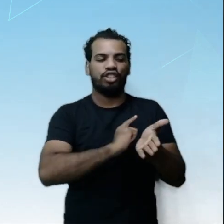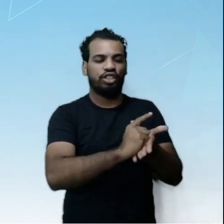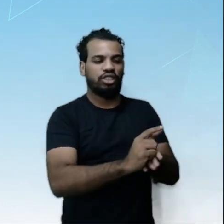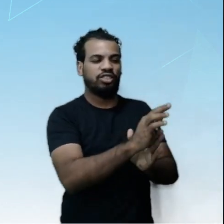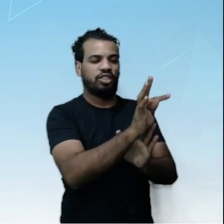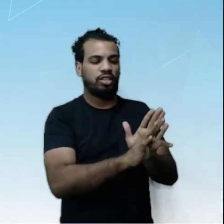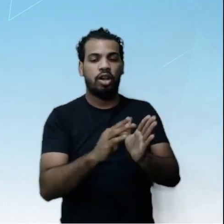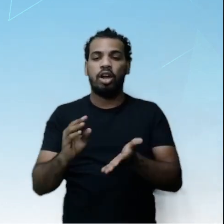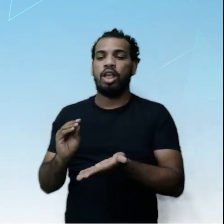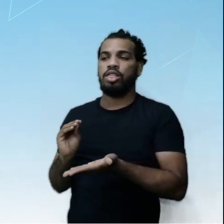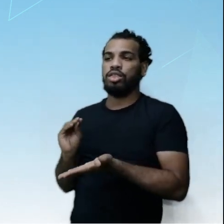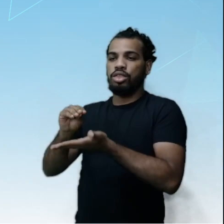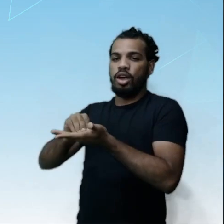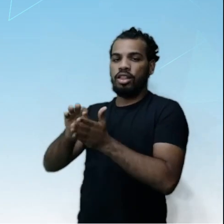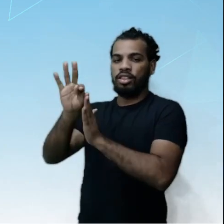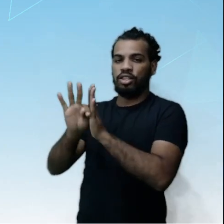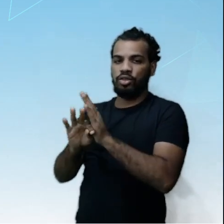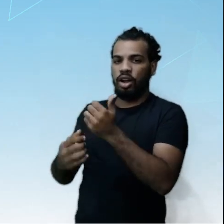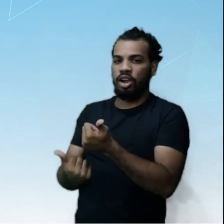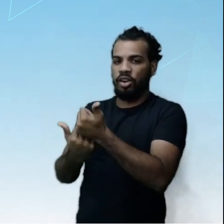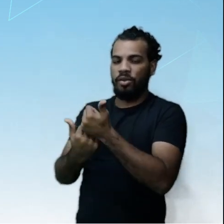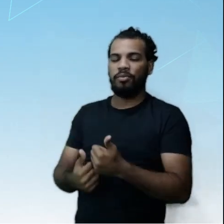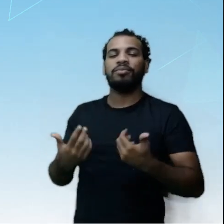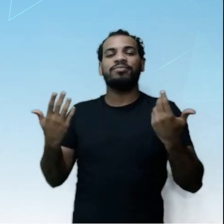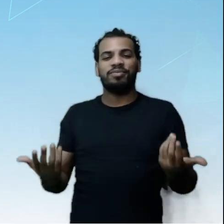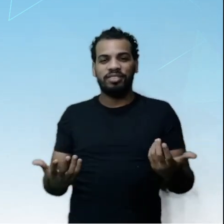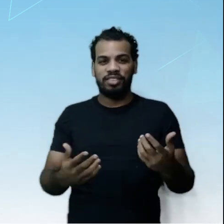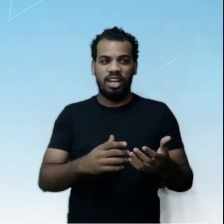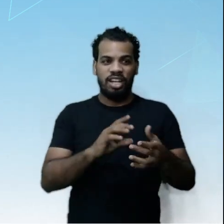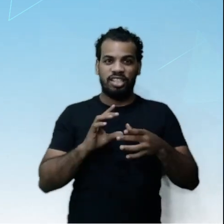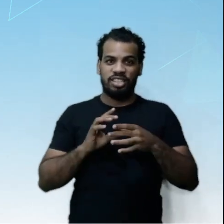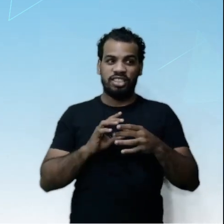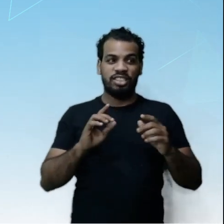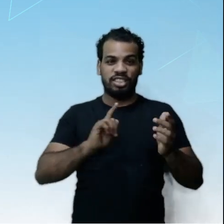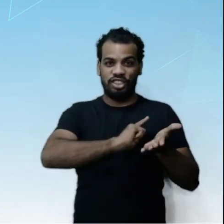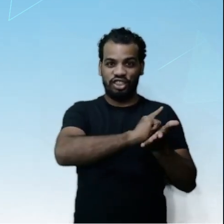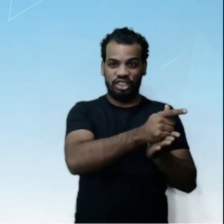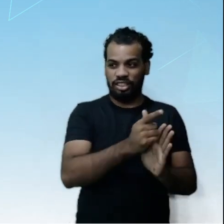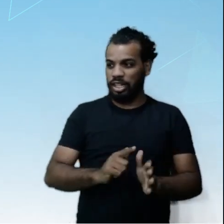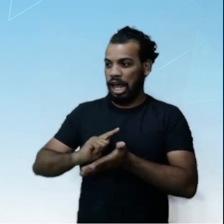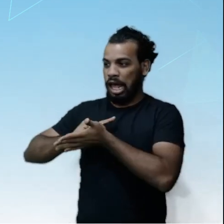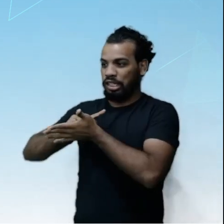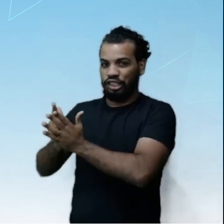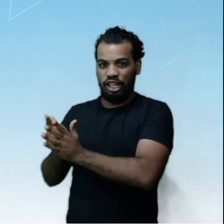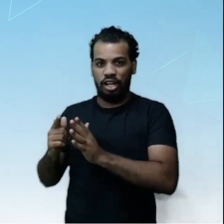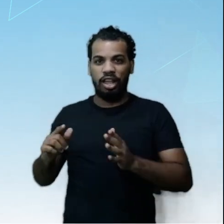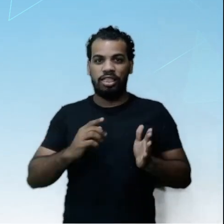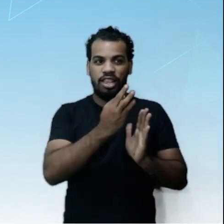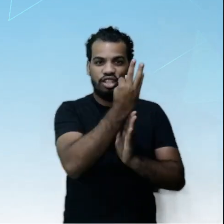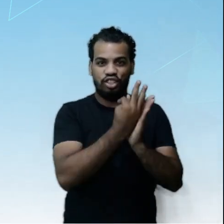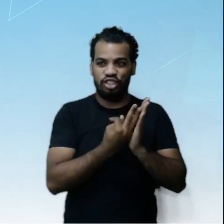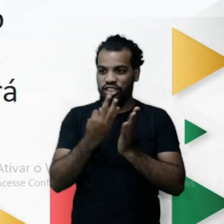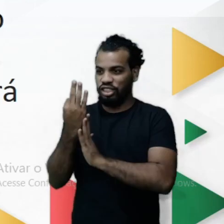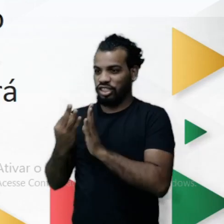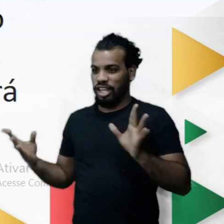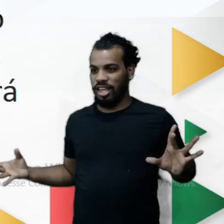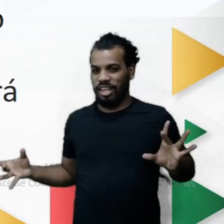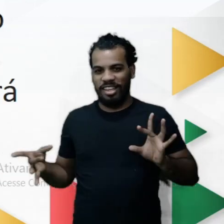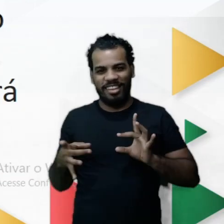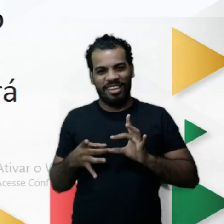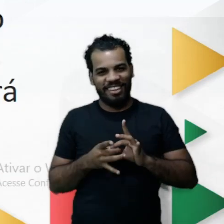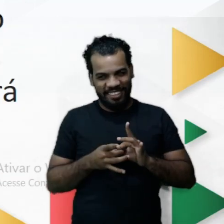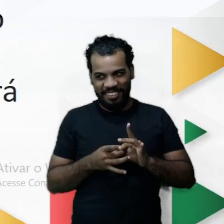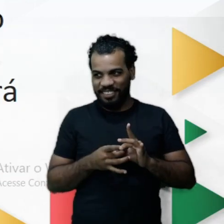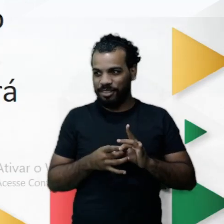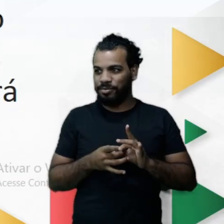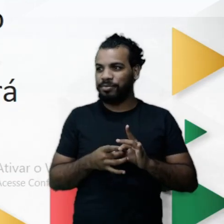suporte textual e intergênero. Gravem bem isso. Vamos lá. Quando a gente fala de o suporte, define